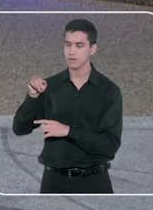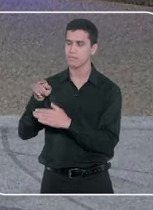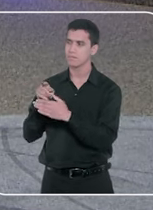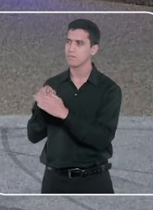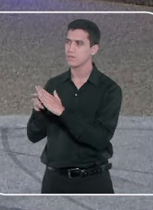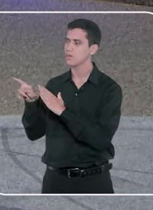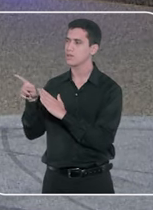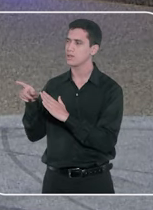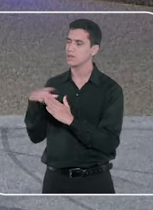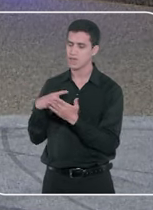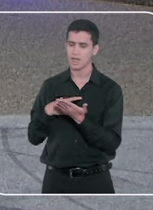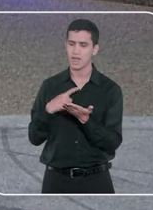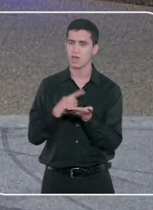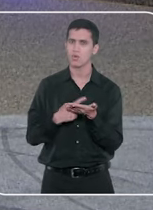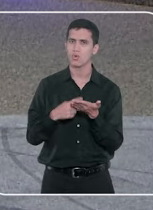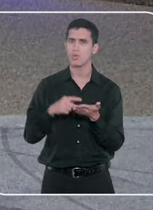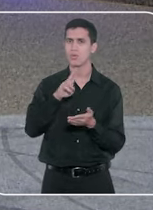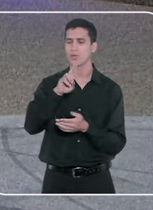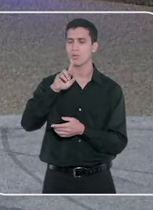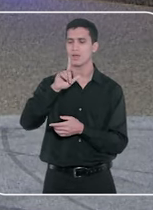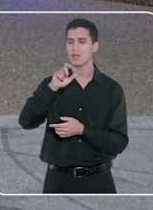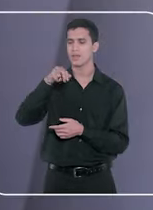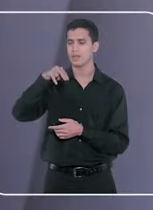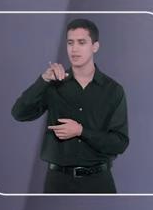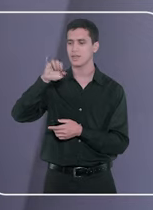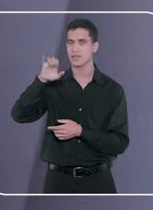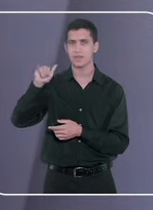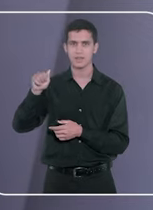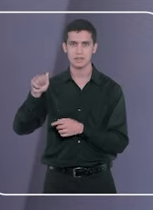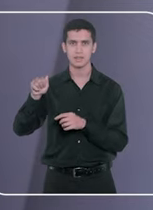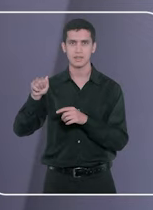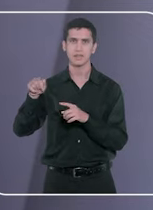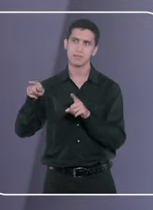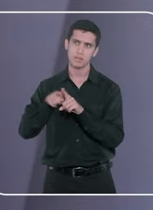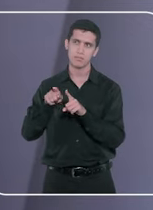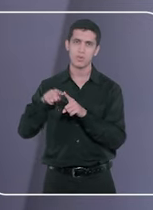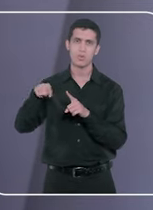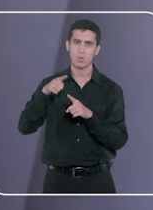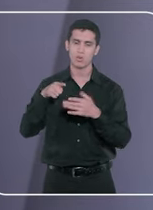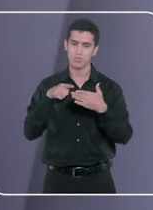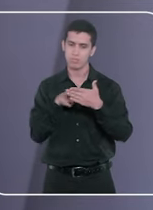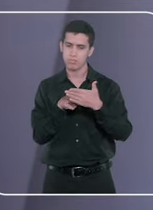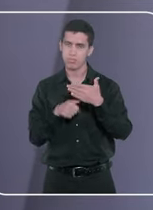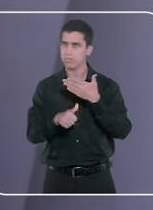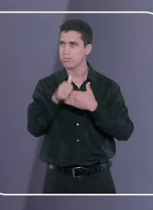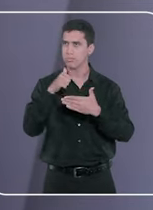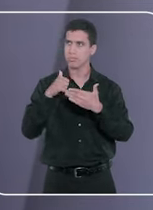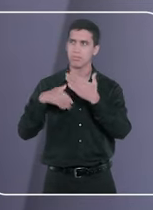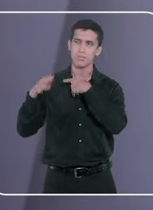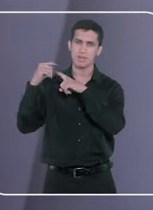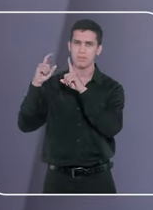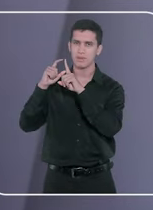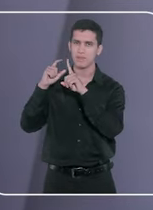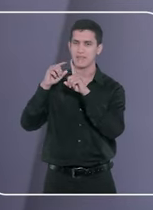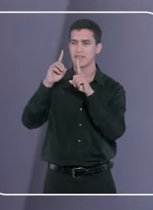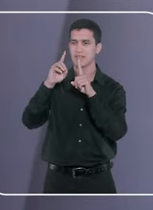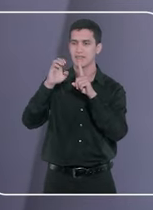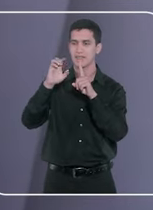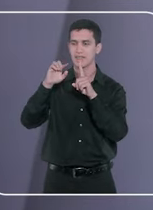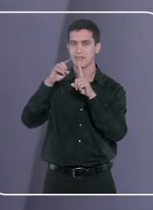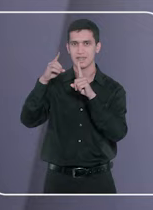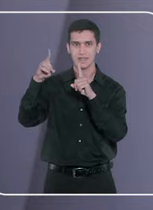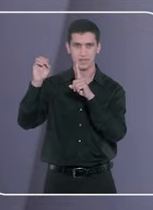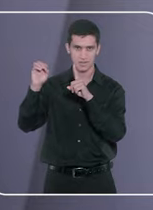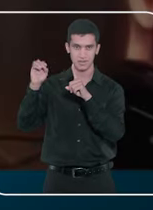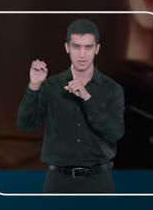de leniência e a colaboração premiada, que antes, comumente, a gente chamava de delação premiada?